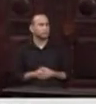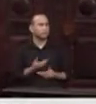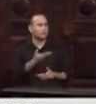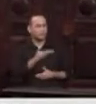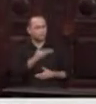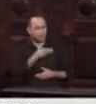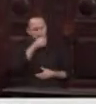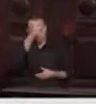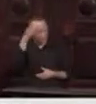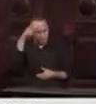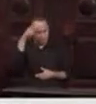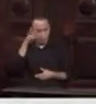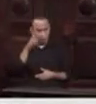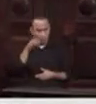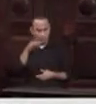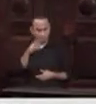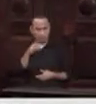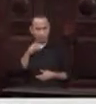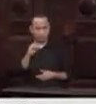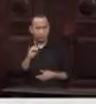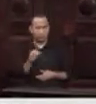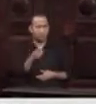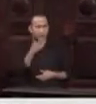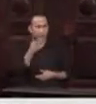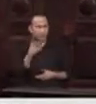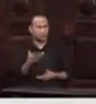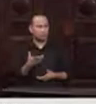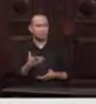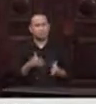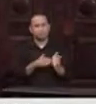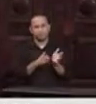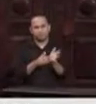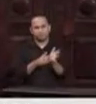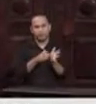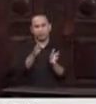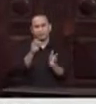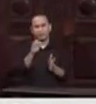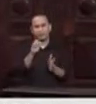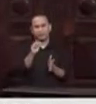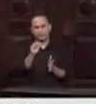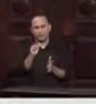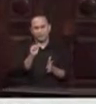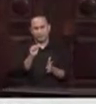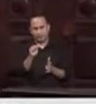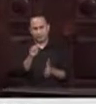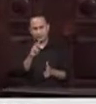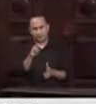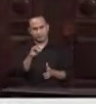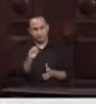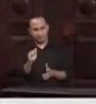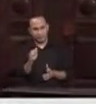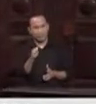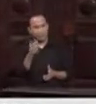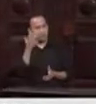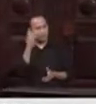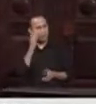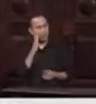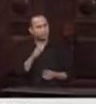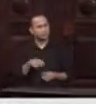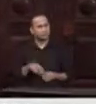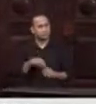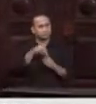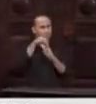amigo prefeito Rodrigo Neves. Então, queria aqui de público cumprimentar a Flávia. Acho que esta indicação da Undime,